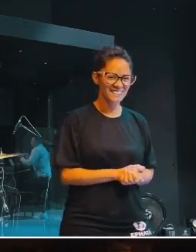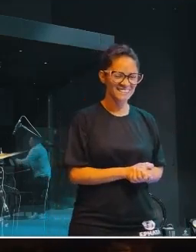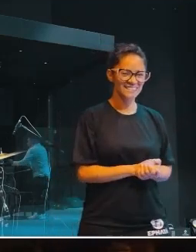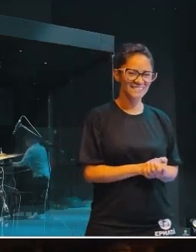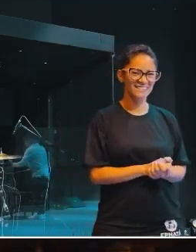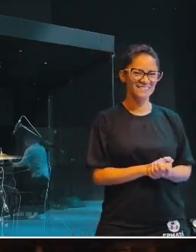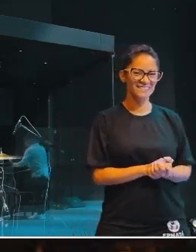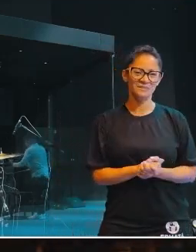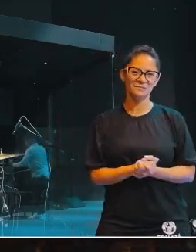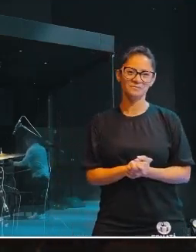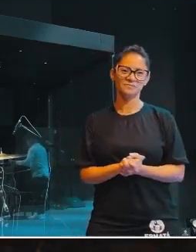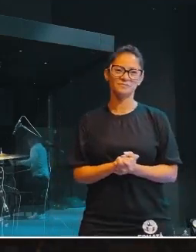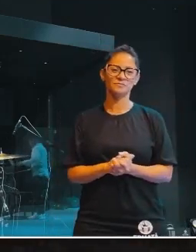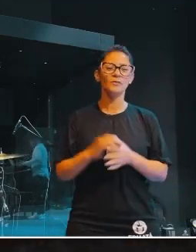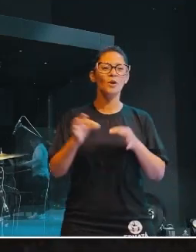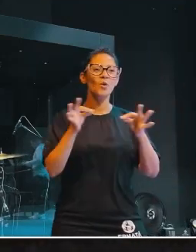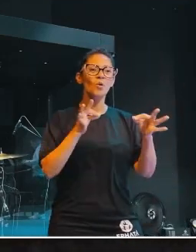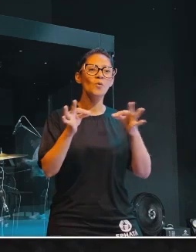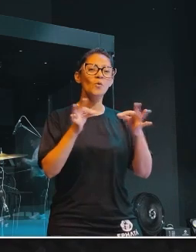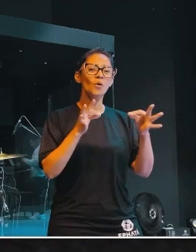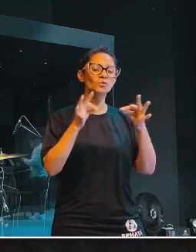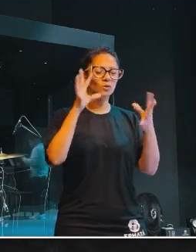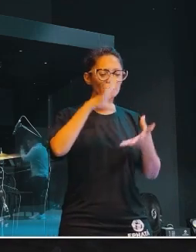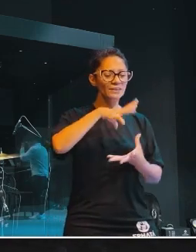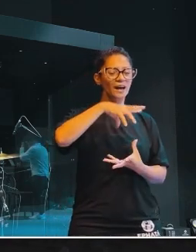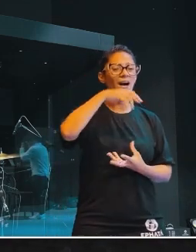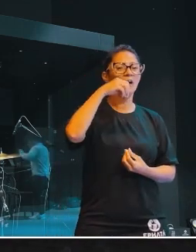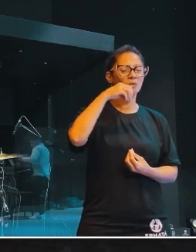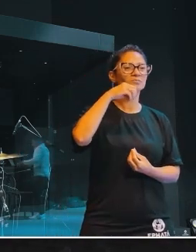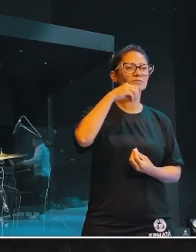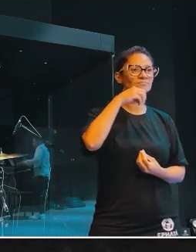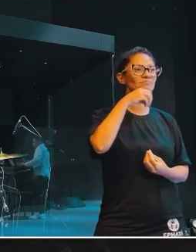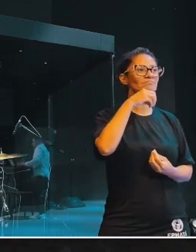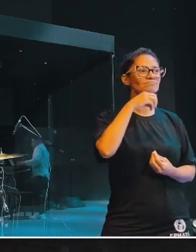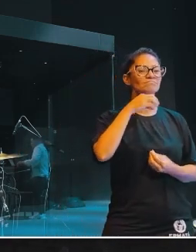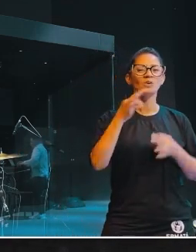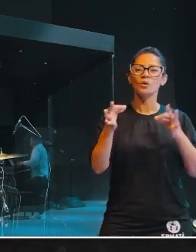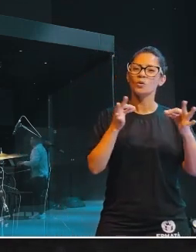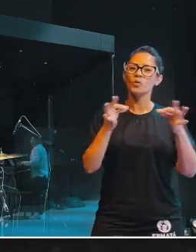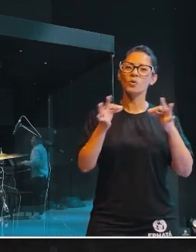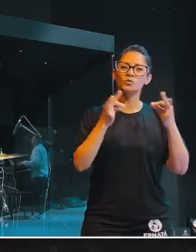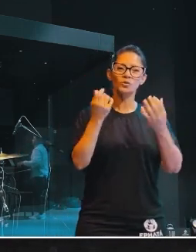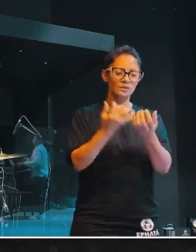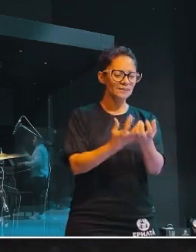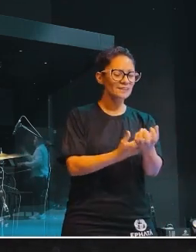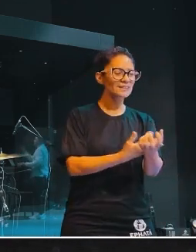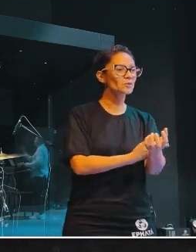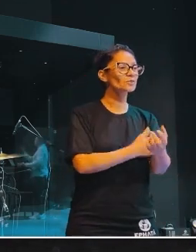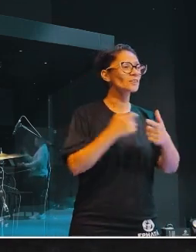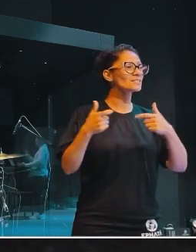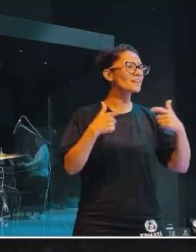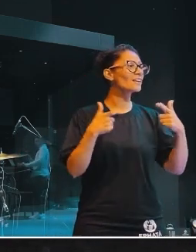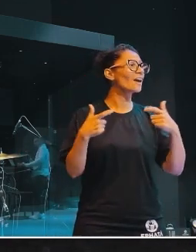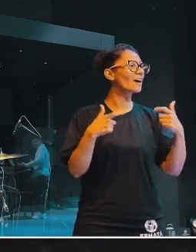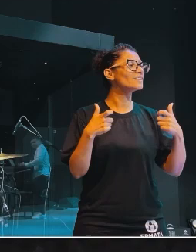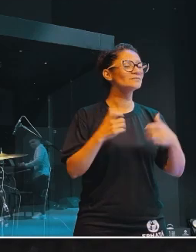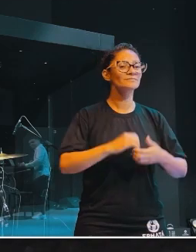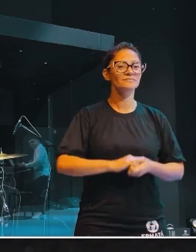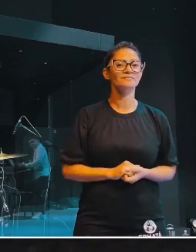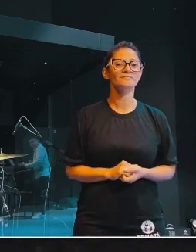O controle da alma, o controle das emoções na guerra. Olha para mim, eu já vou